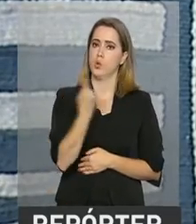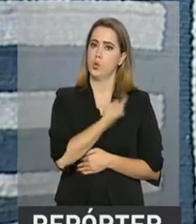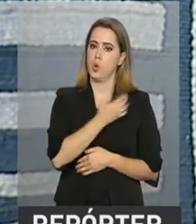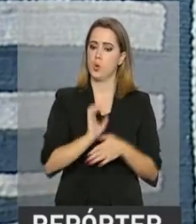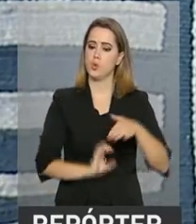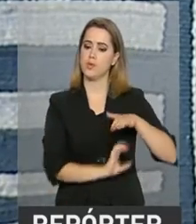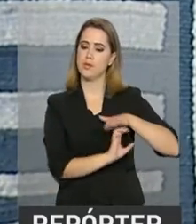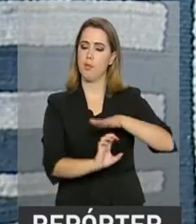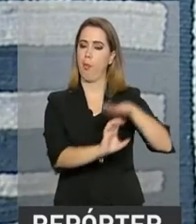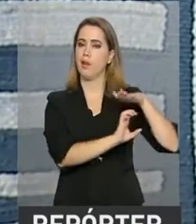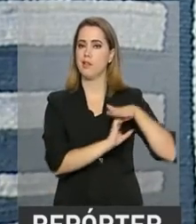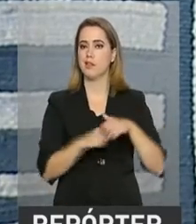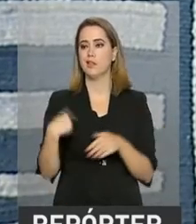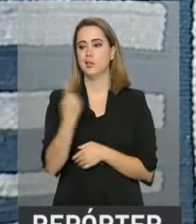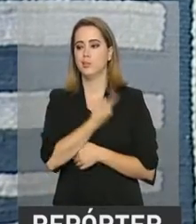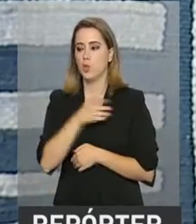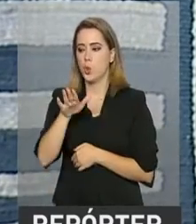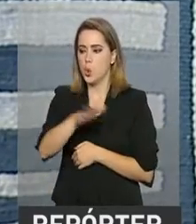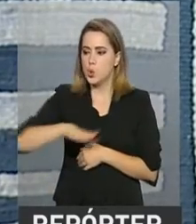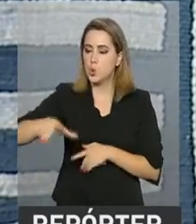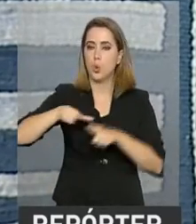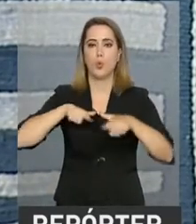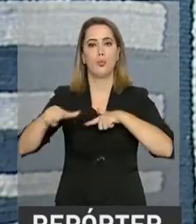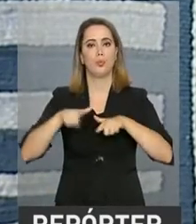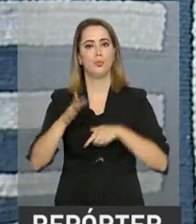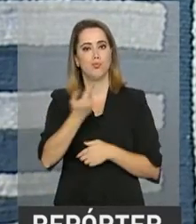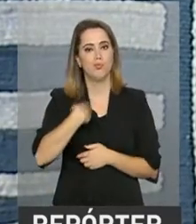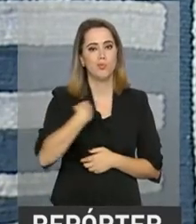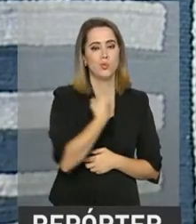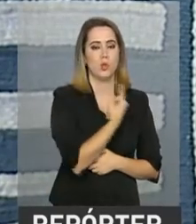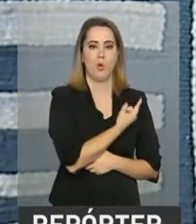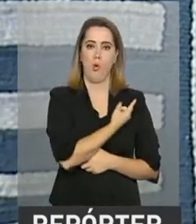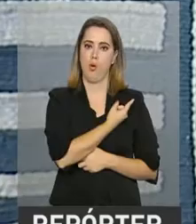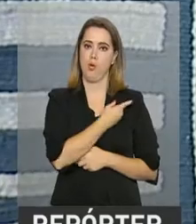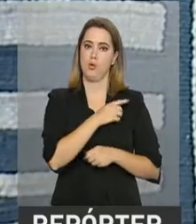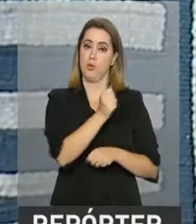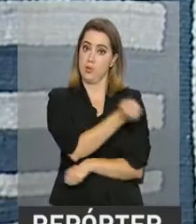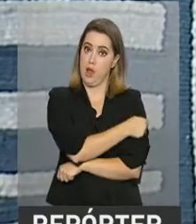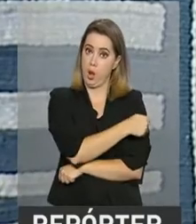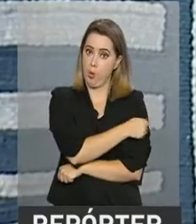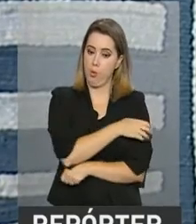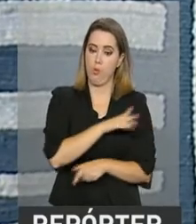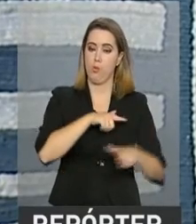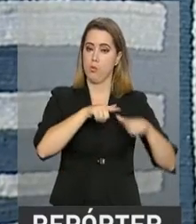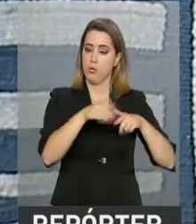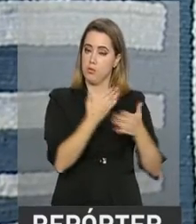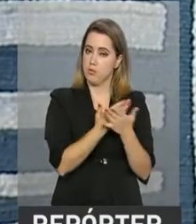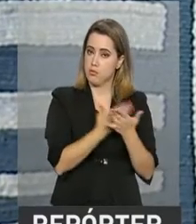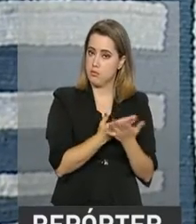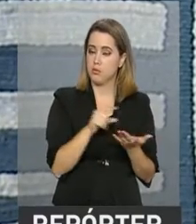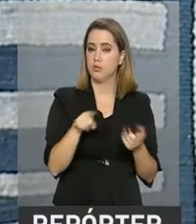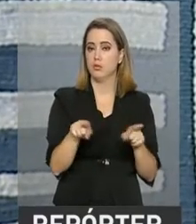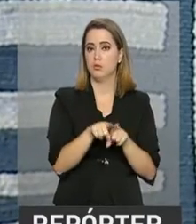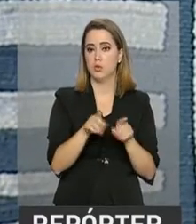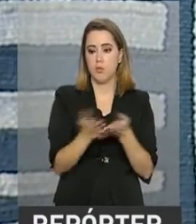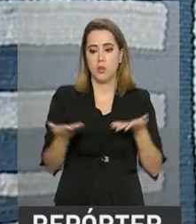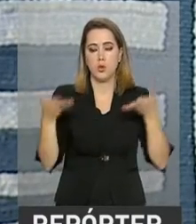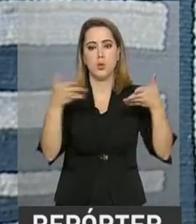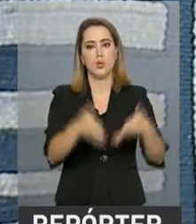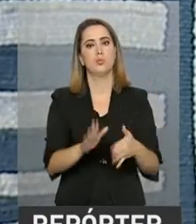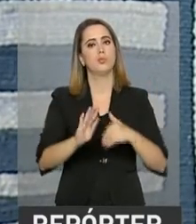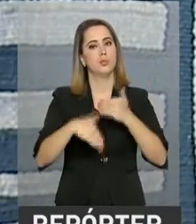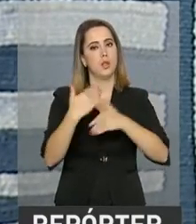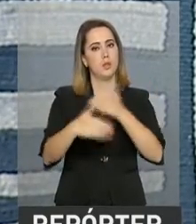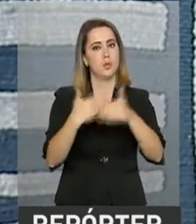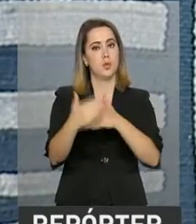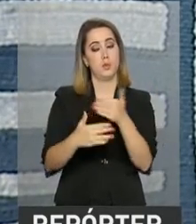empresários nossos trabalhadores e nossos estudantes estão engajados nessa obra coletiva que a prosperidade